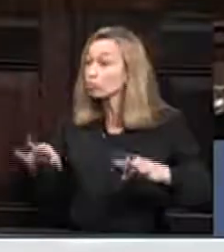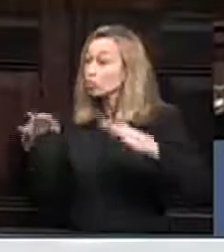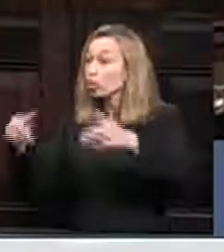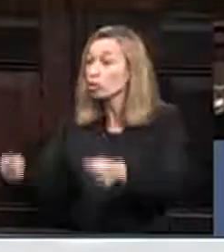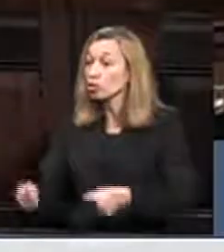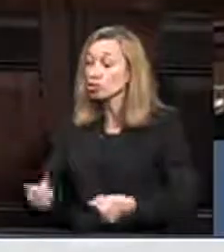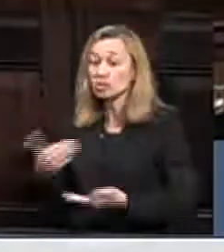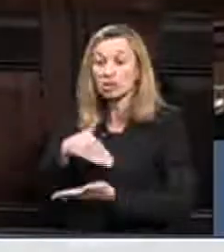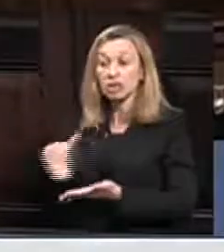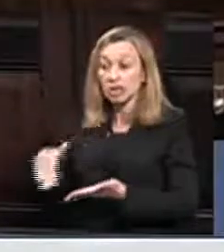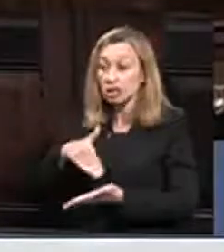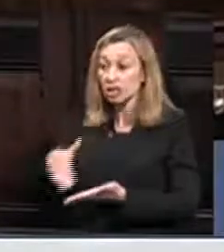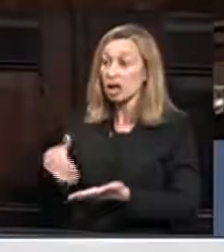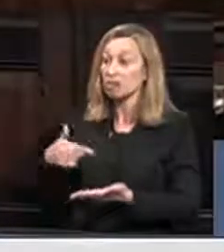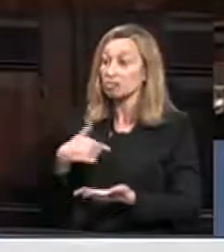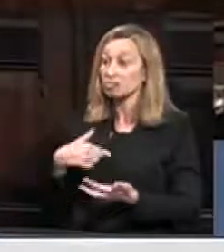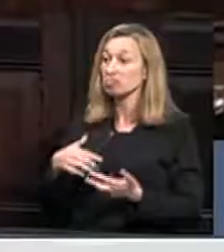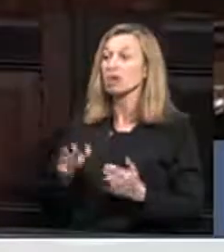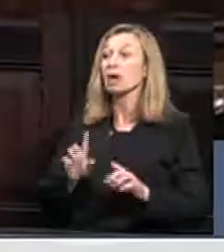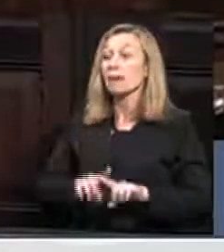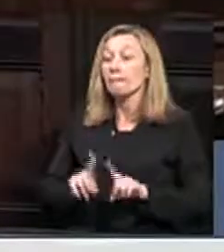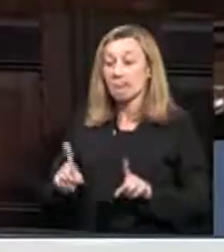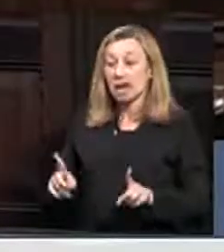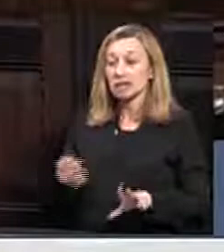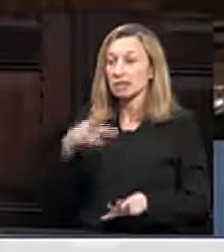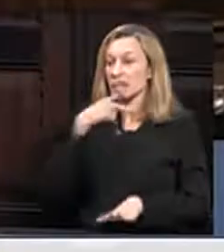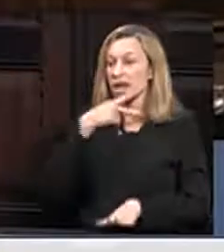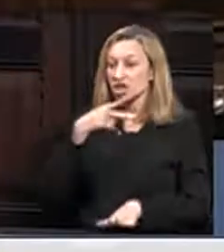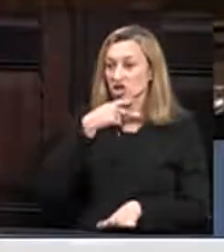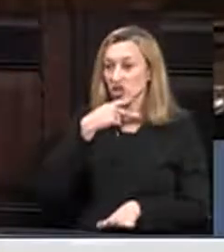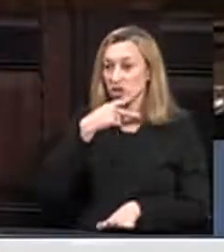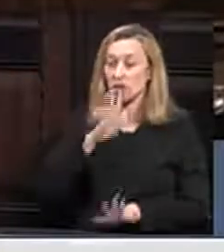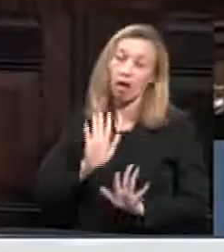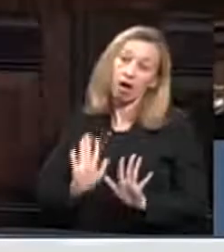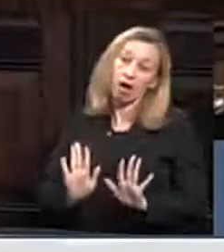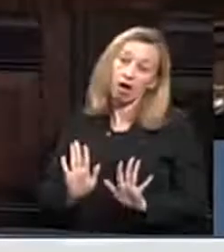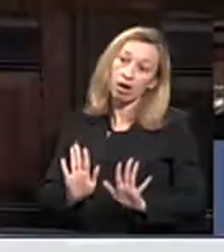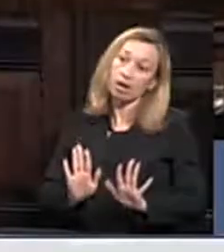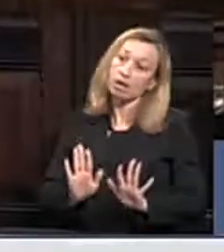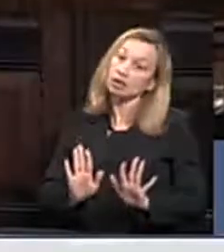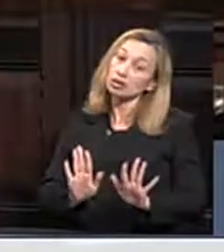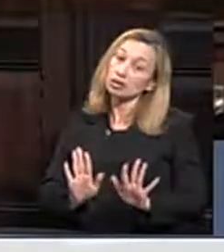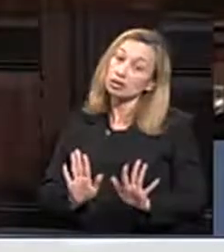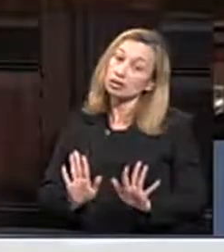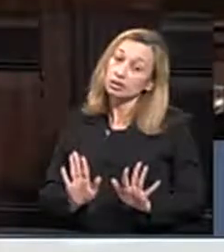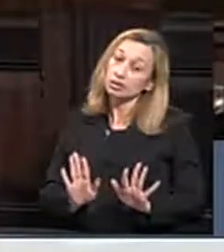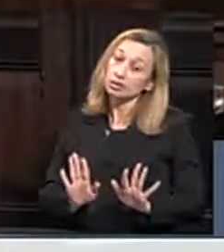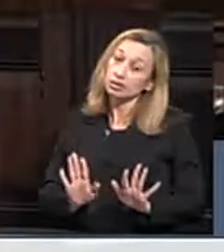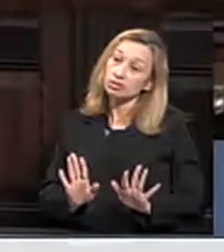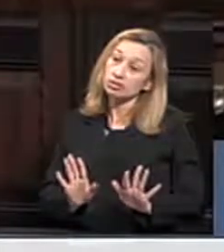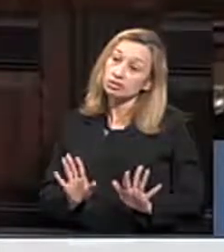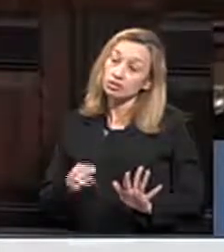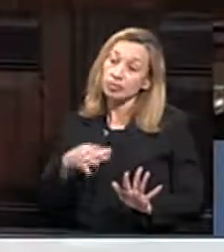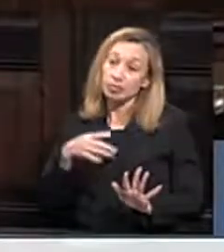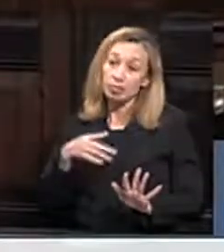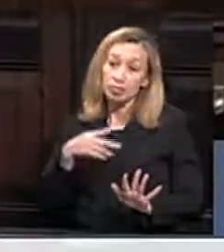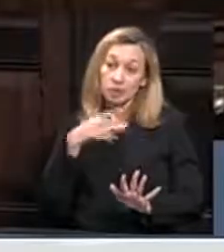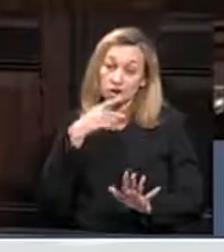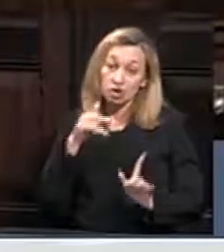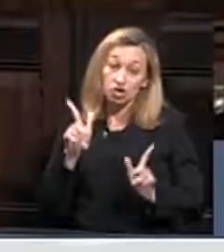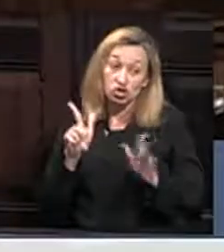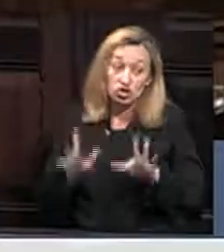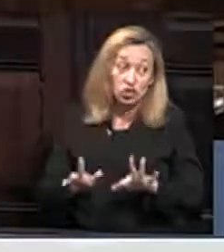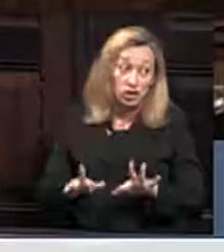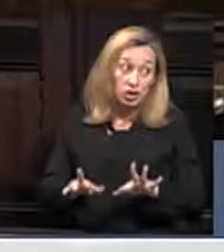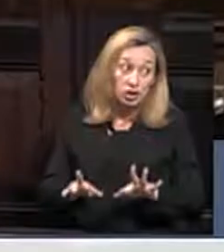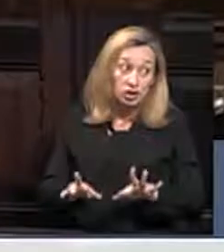os secretários. Mas, enquanto partido, não é uma decisão partidária, e muito